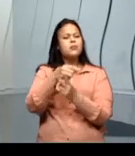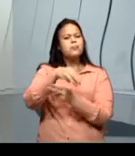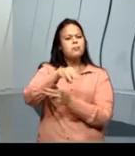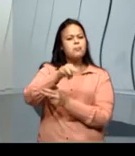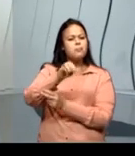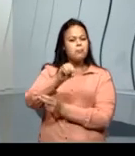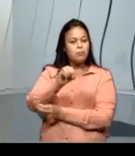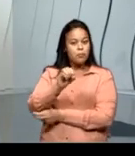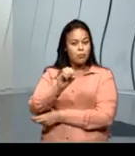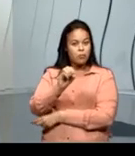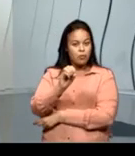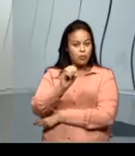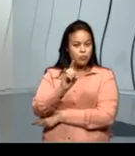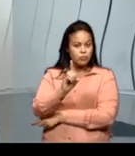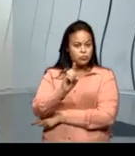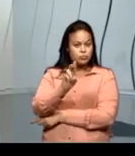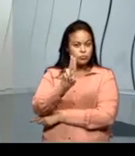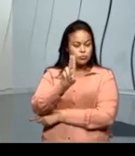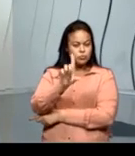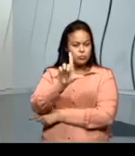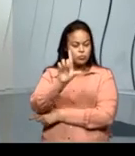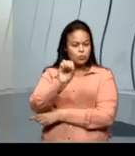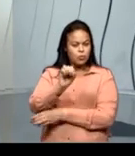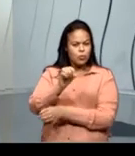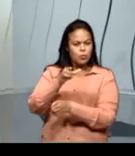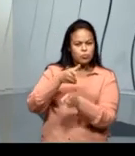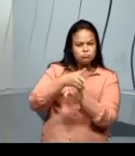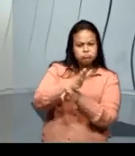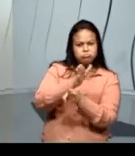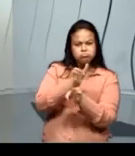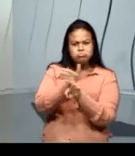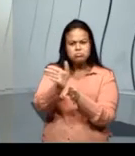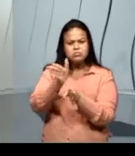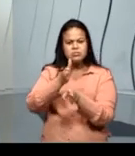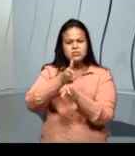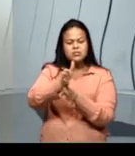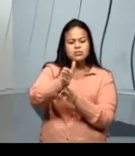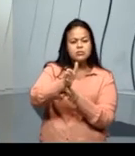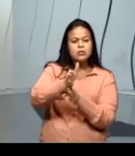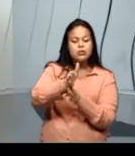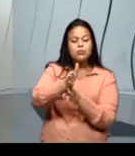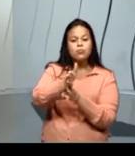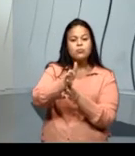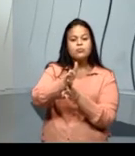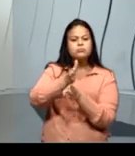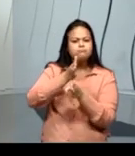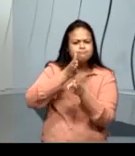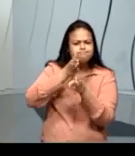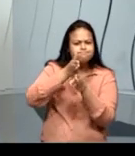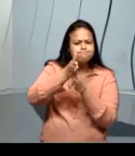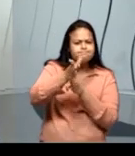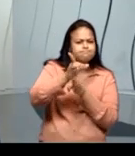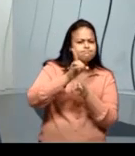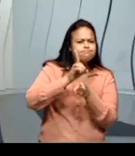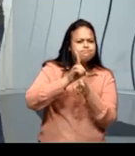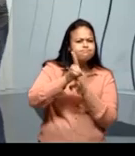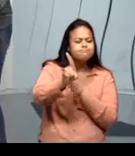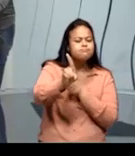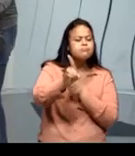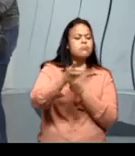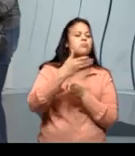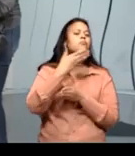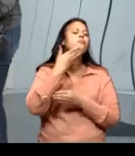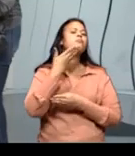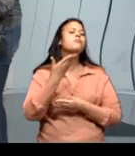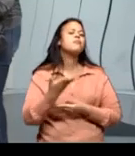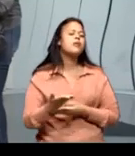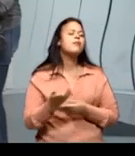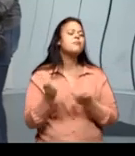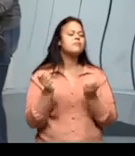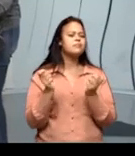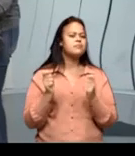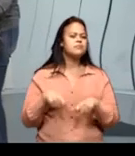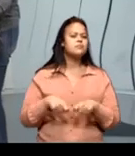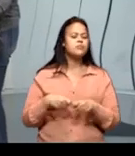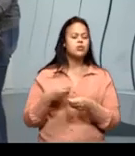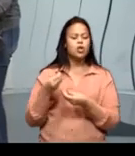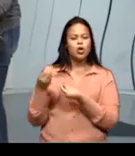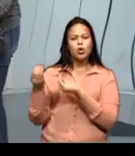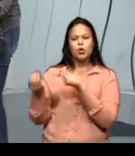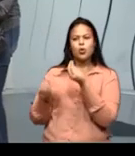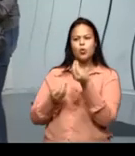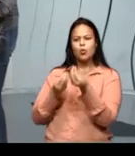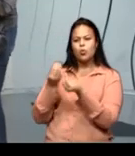de módulo, direção e sentido. E eu vou mostrar para vocês como